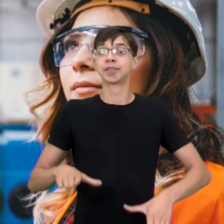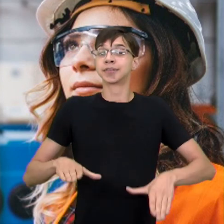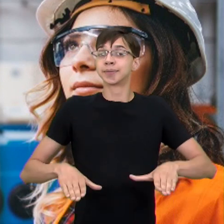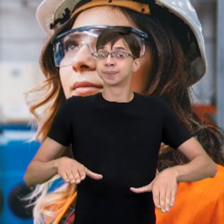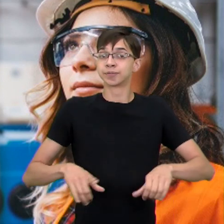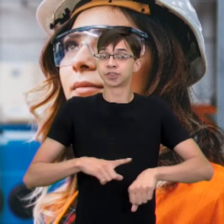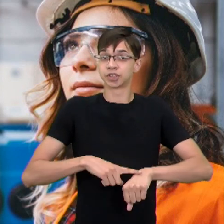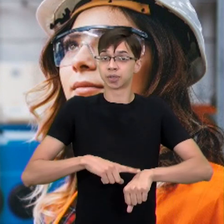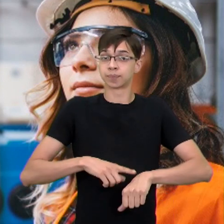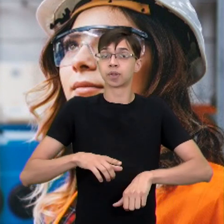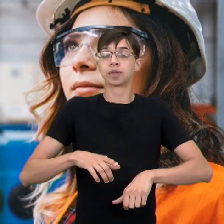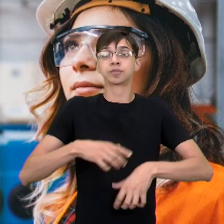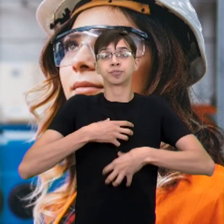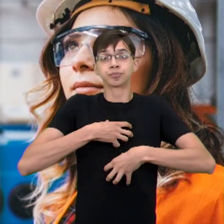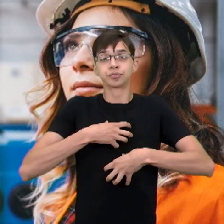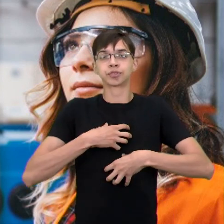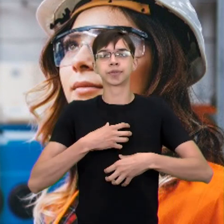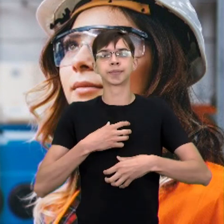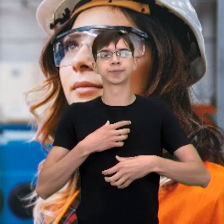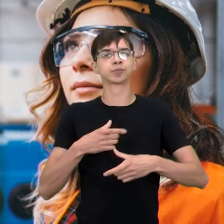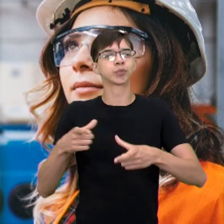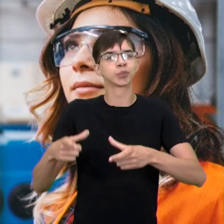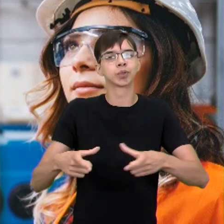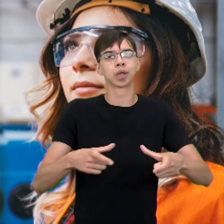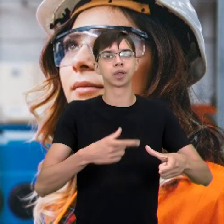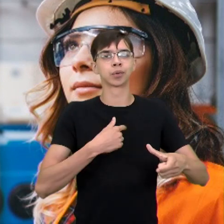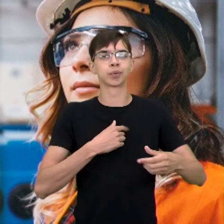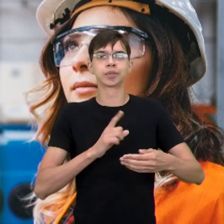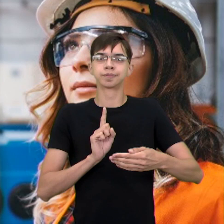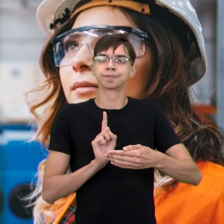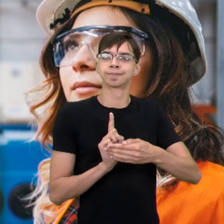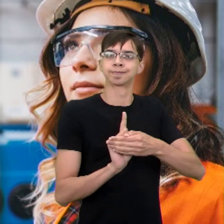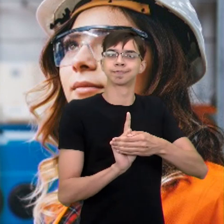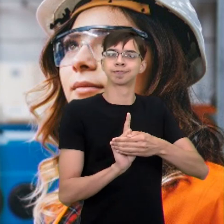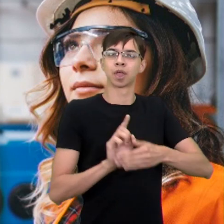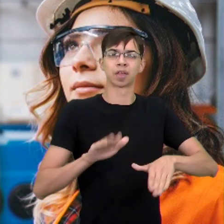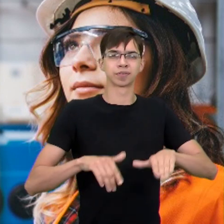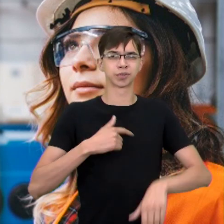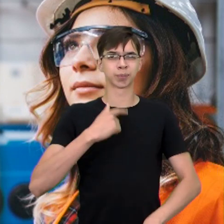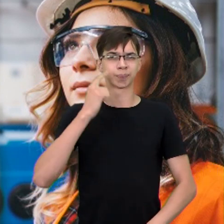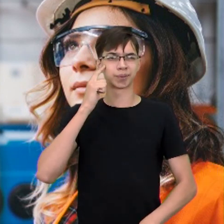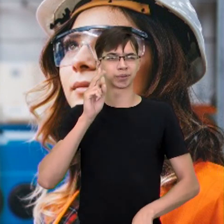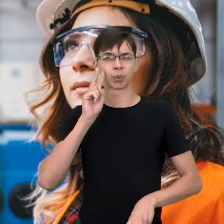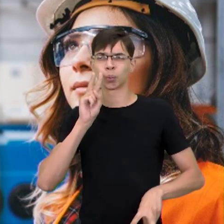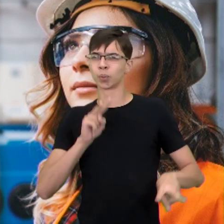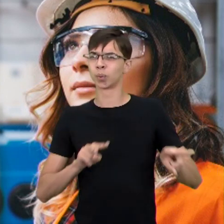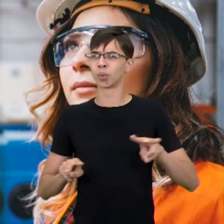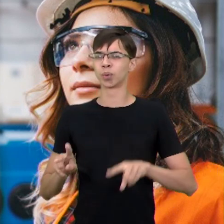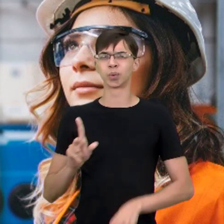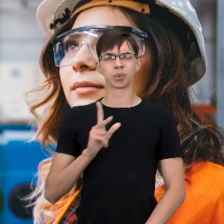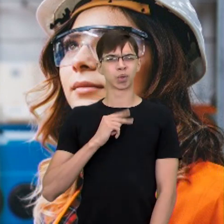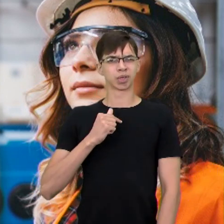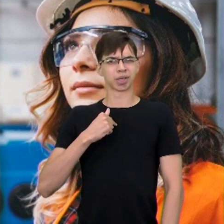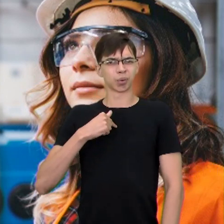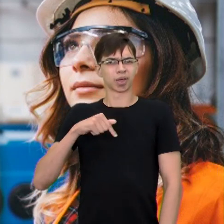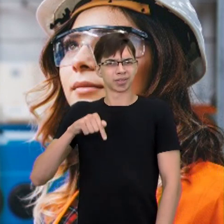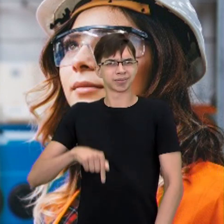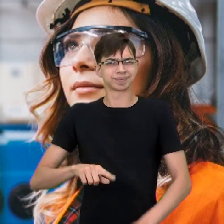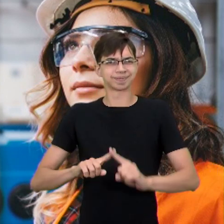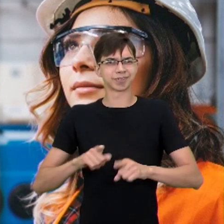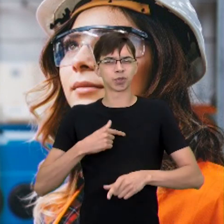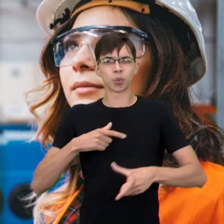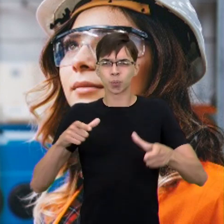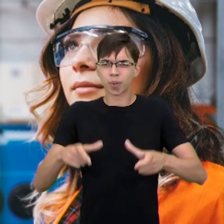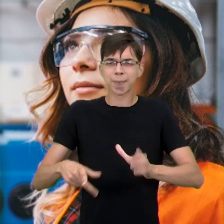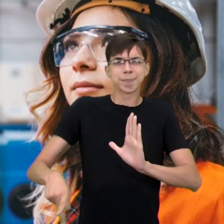sentir pertencente, momentos em que a gente vai olhar e falar, cara, eu tô aqui, mas eu não pertenço exatamente